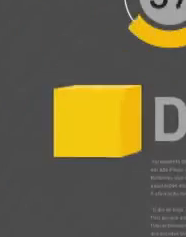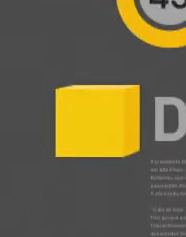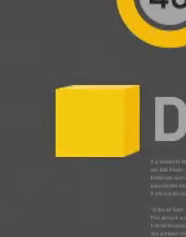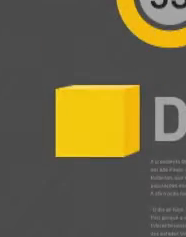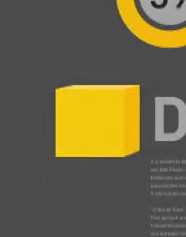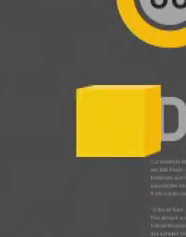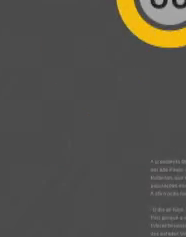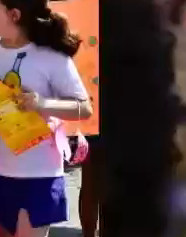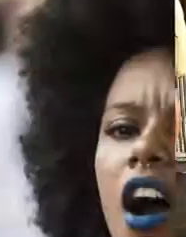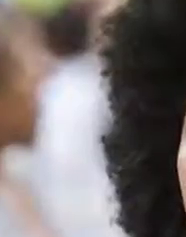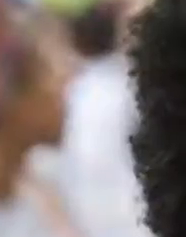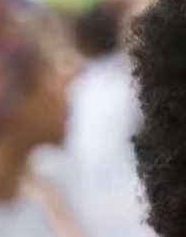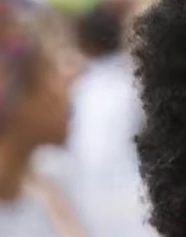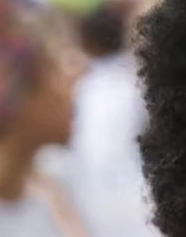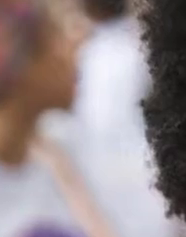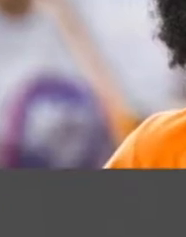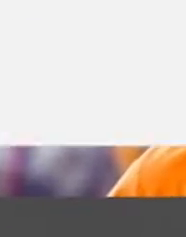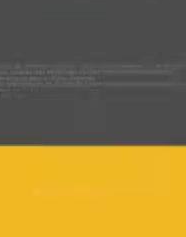o